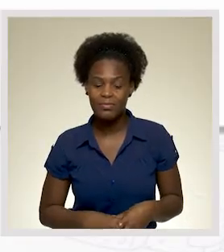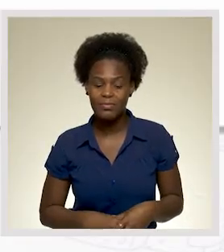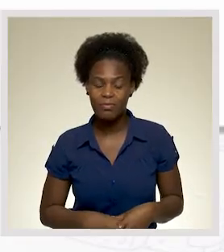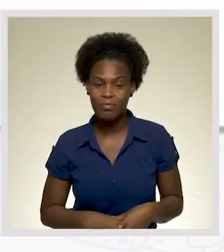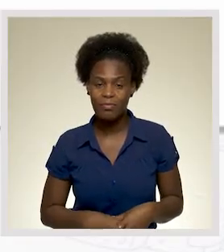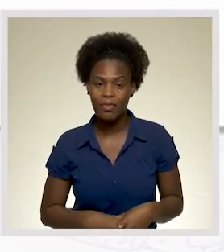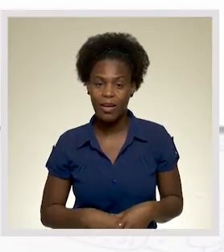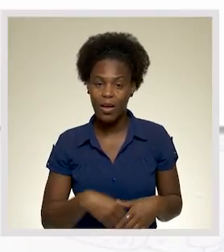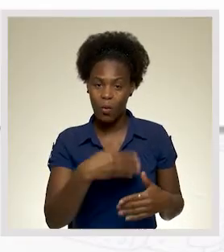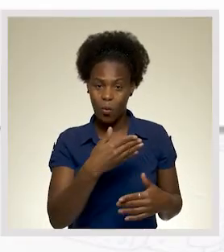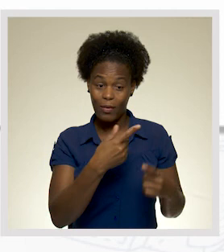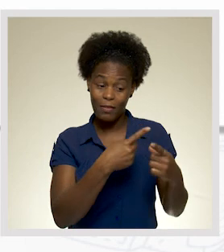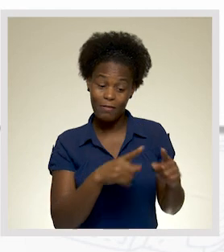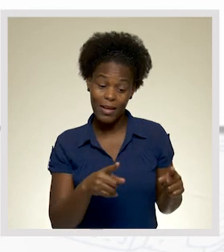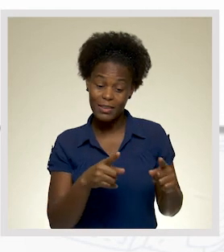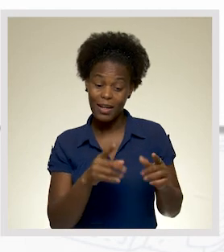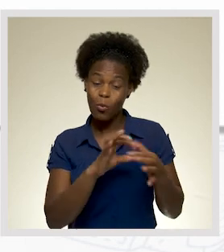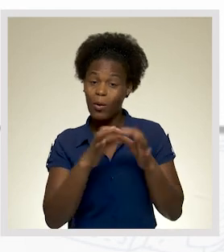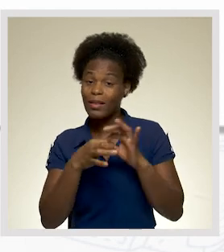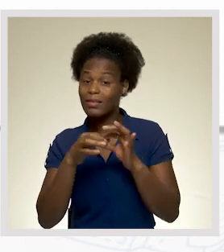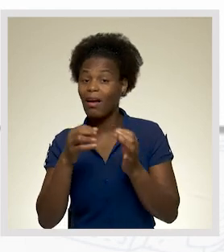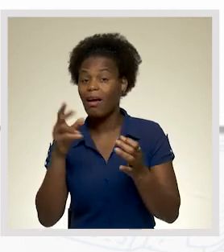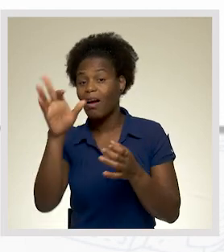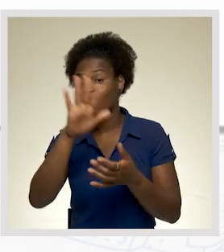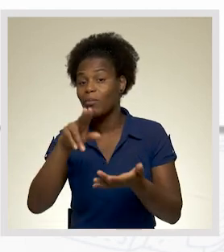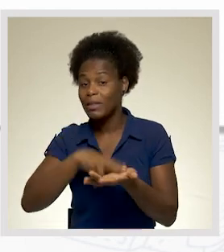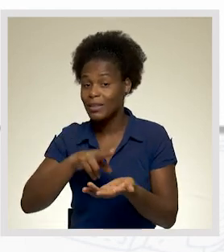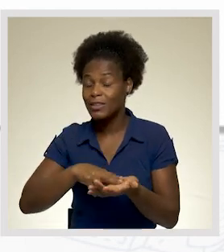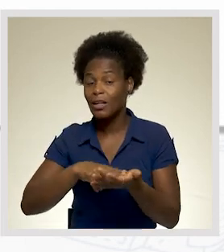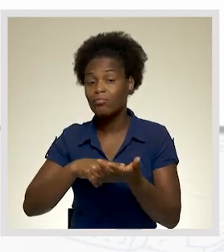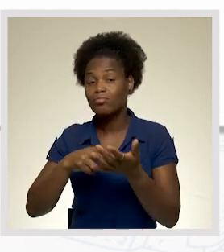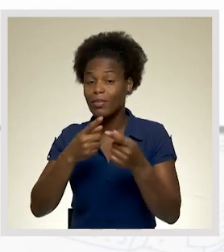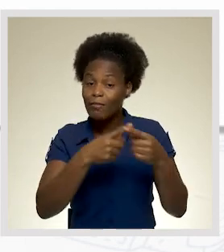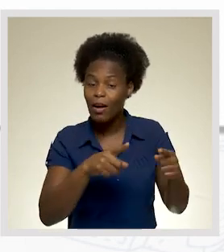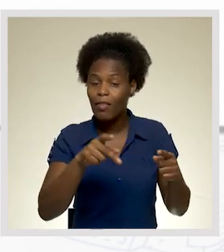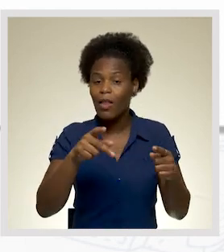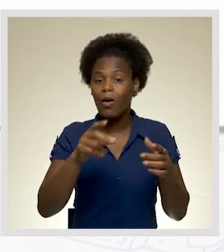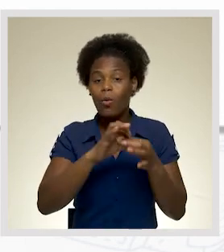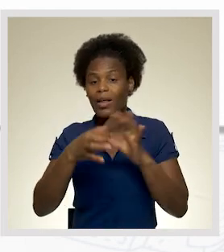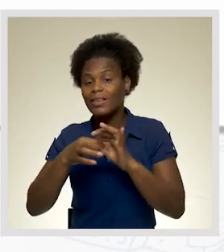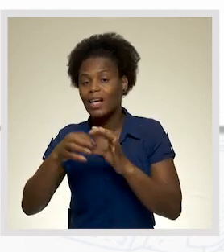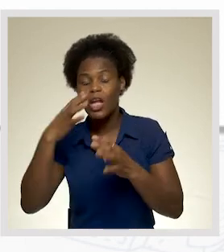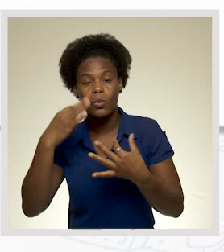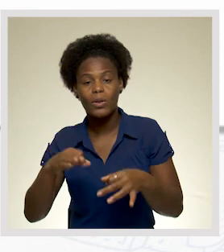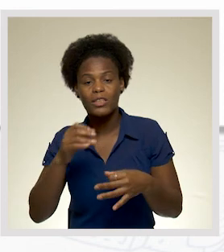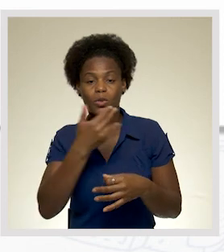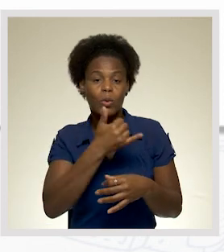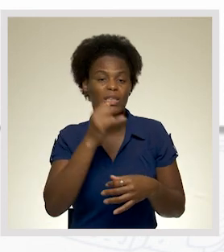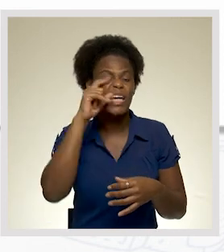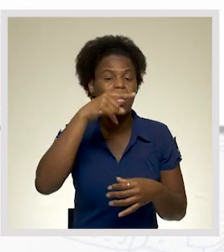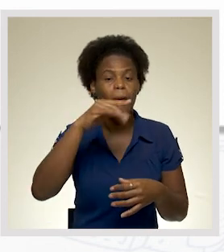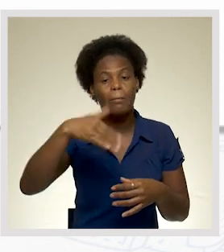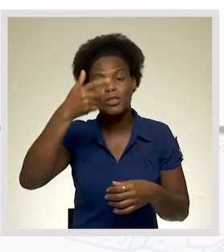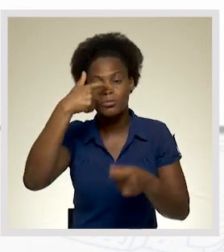Diferencie a corrente realista da corrente naturalista. 2. Quem foram os principais